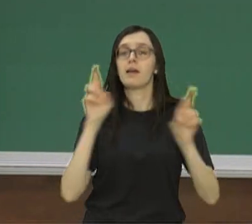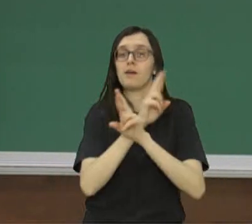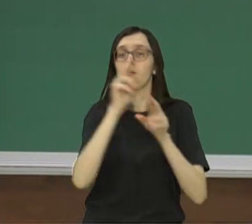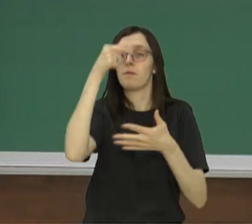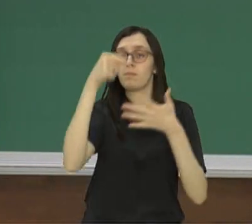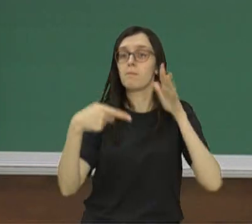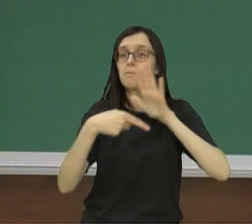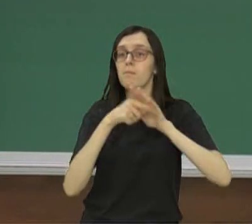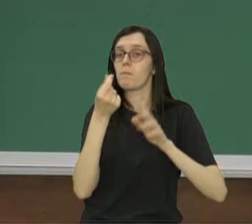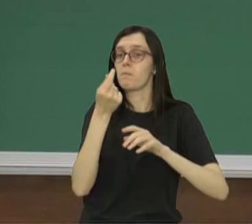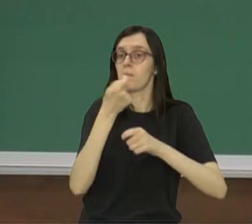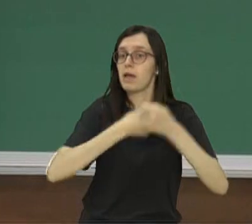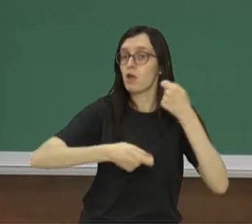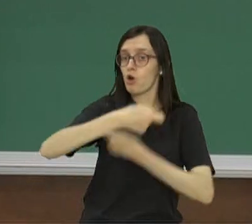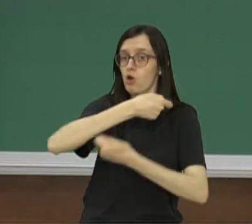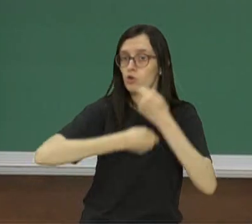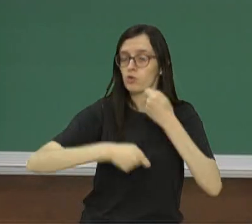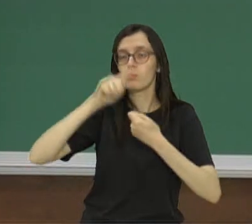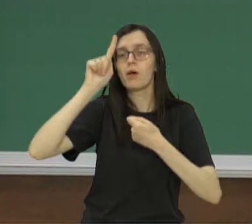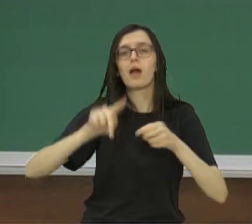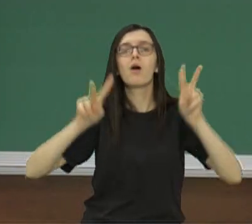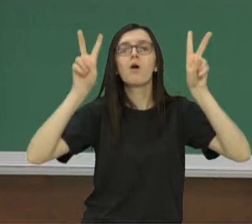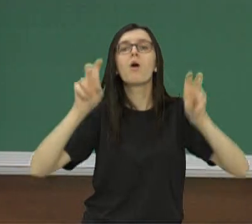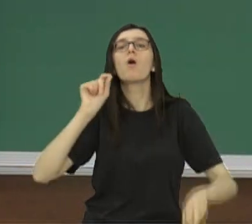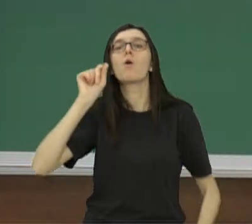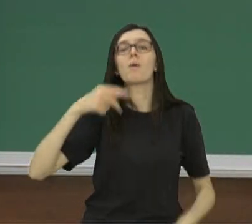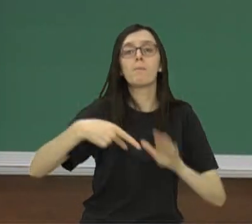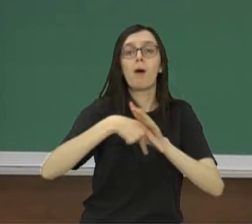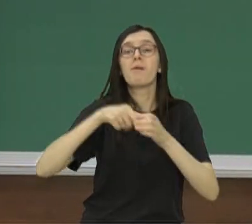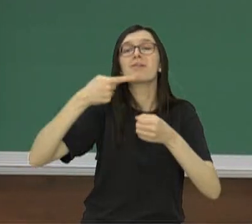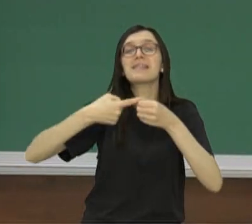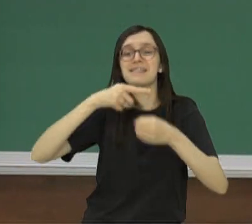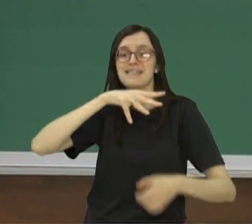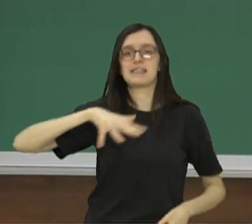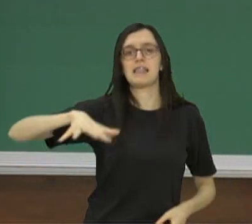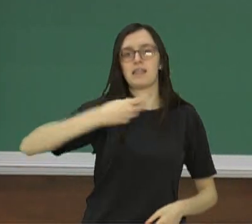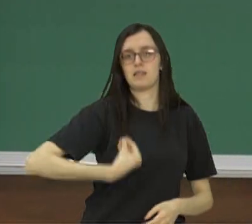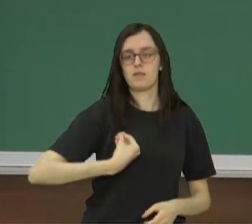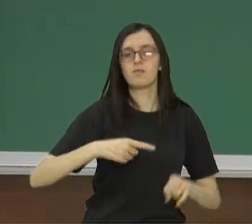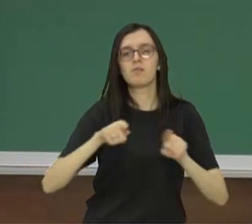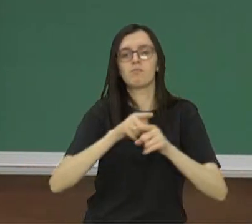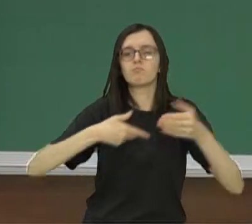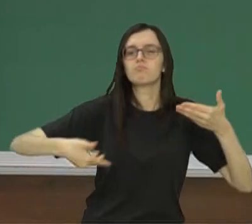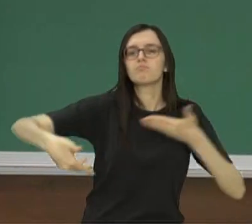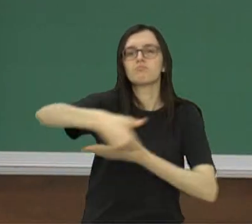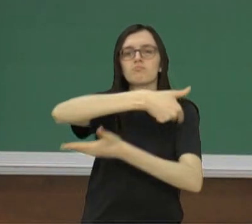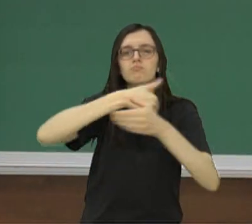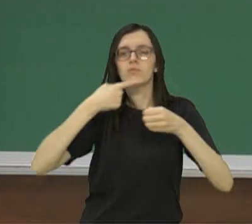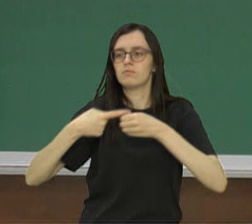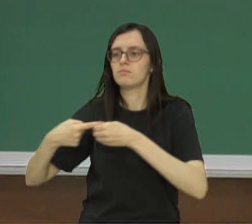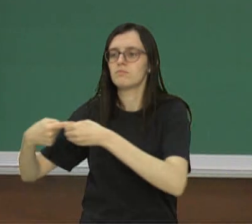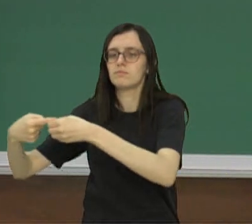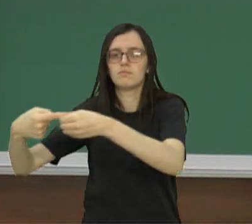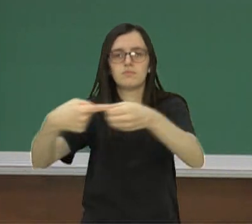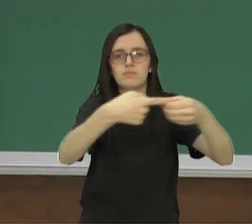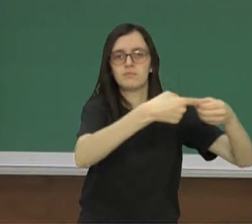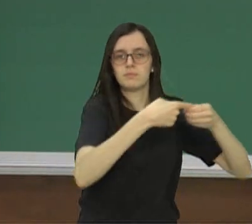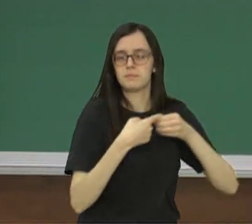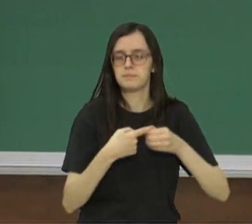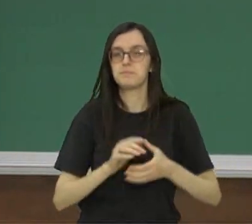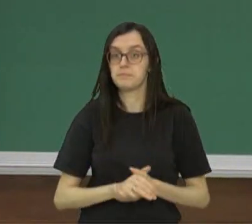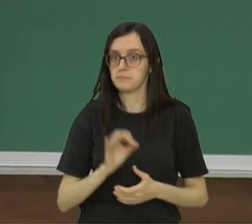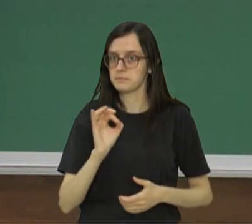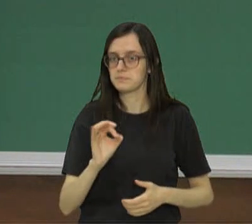aspectos econômicos, relacionadas com aspectos urbanos e a interação entre os municípios com esses